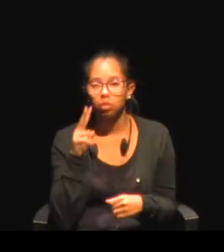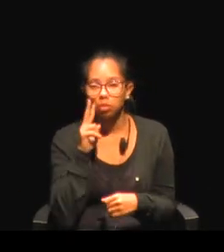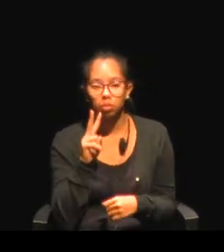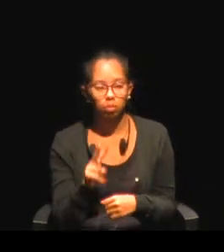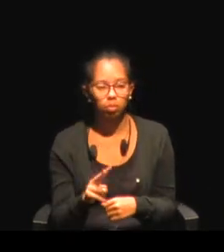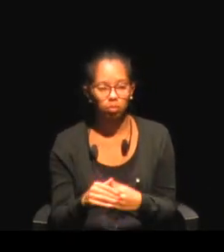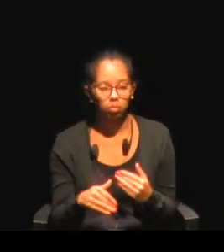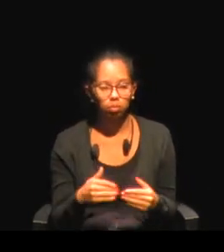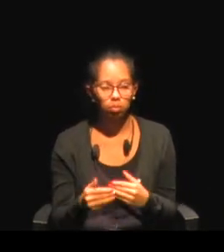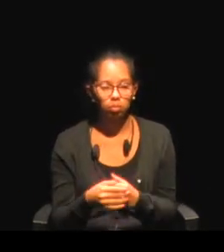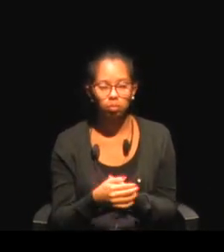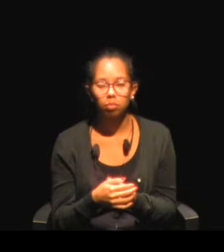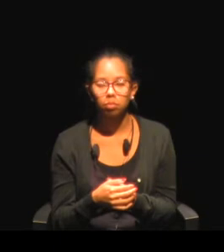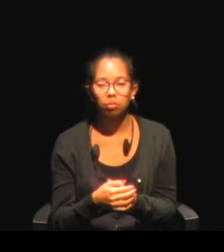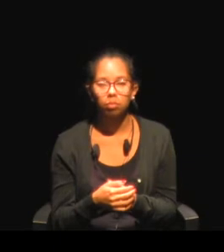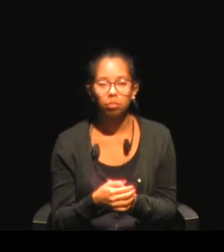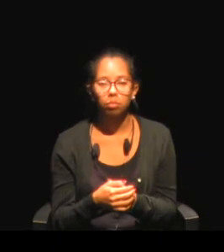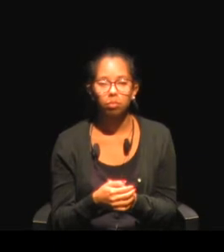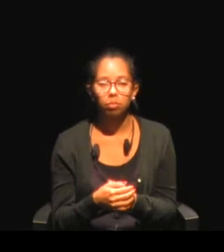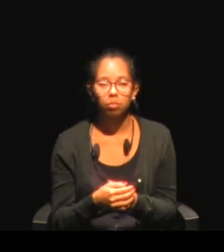trabalho de topografia, vocês vão ver depois aí,